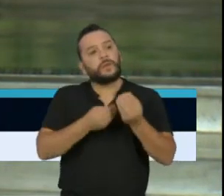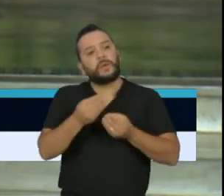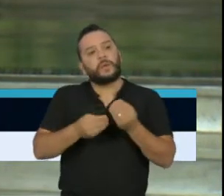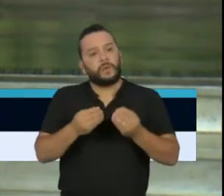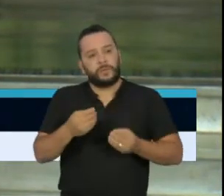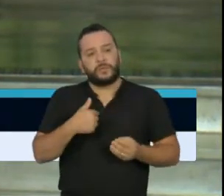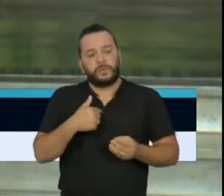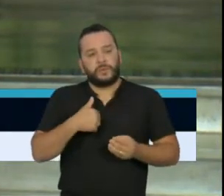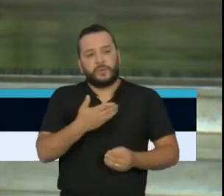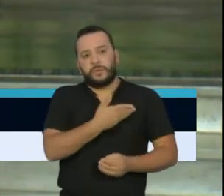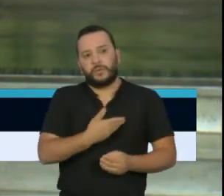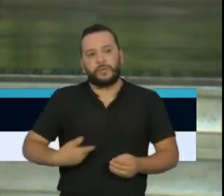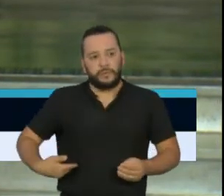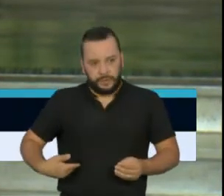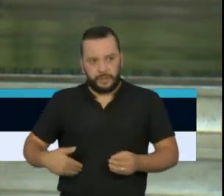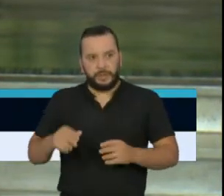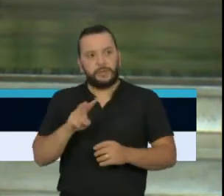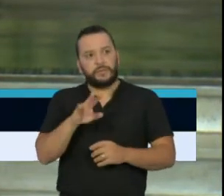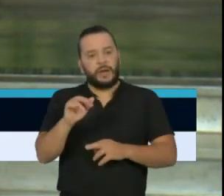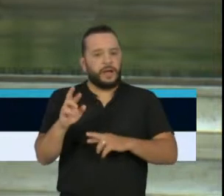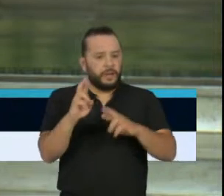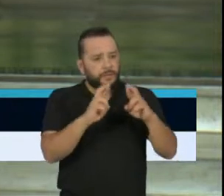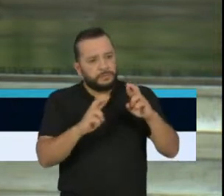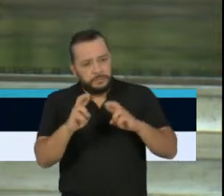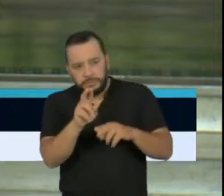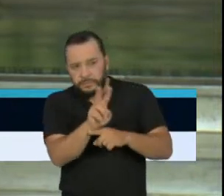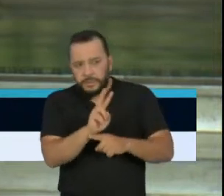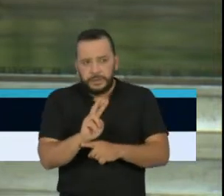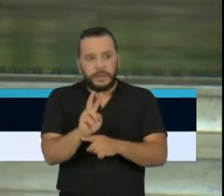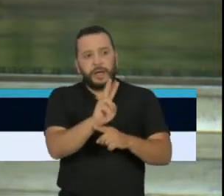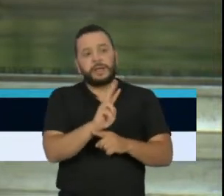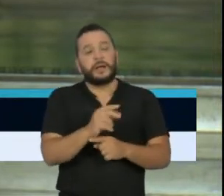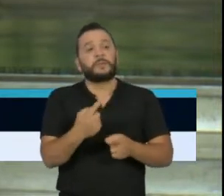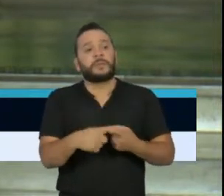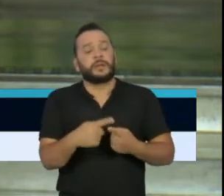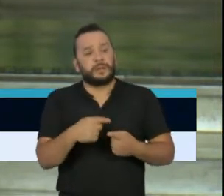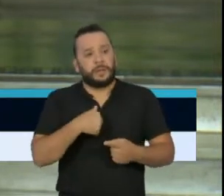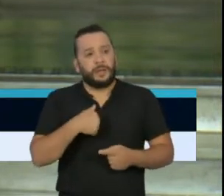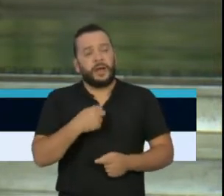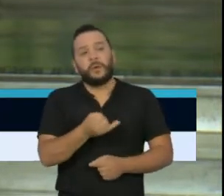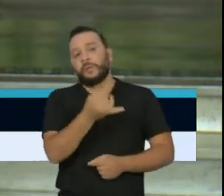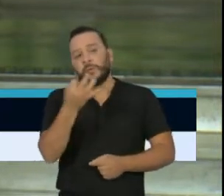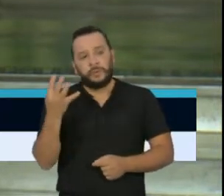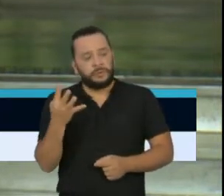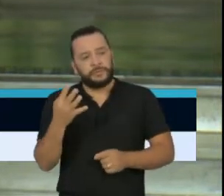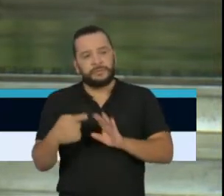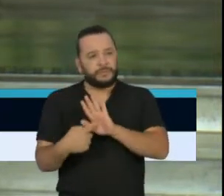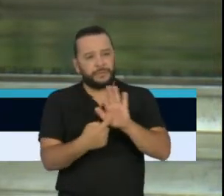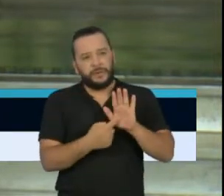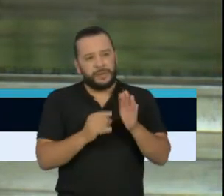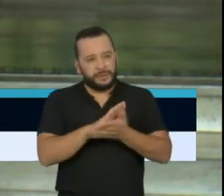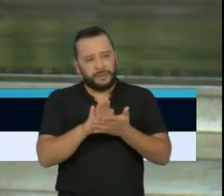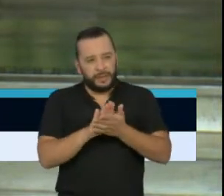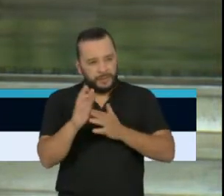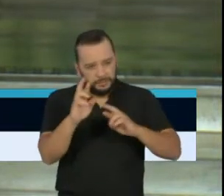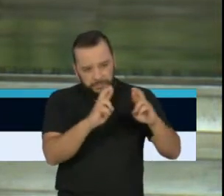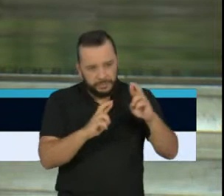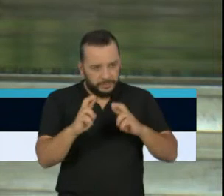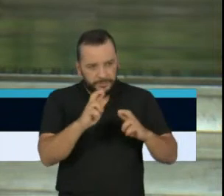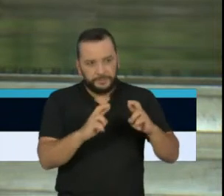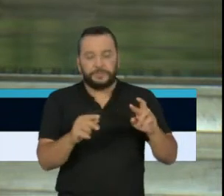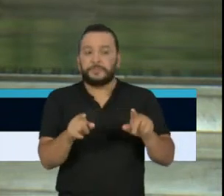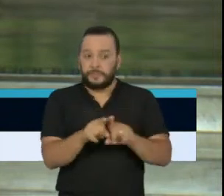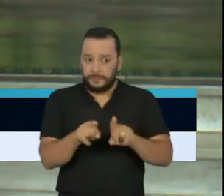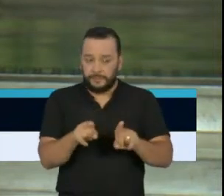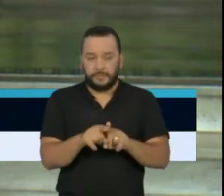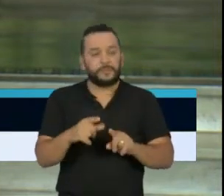essas cidades menores, uma vez que alguma delas não aparece lá no índice de monitoramento, e se vai